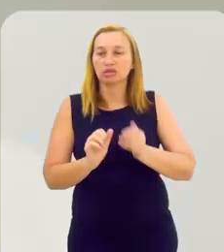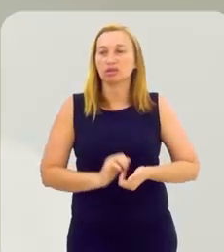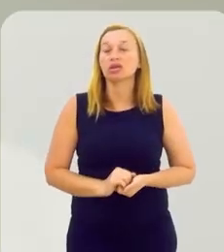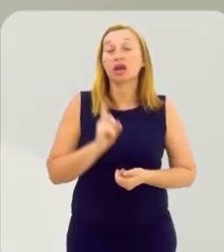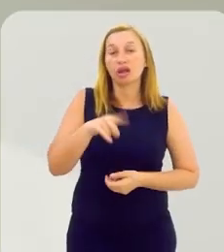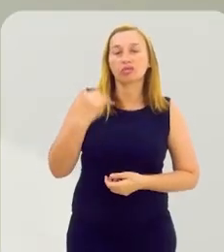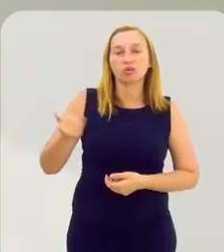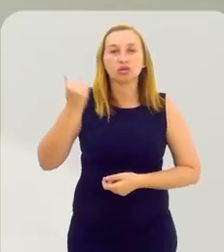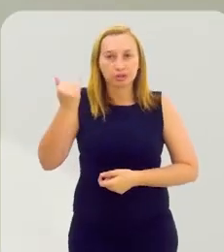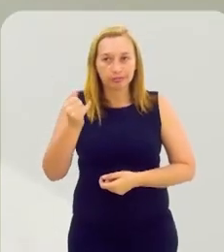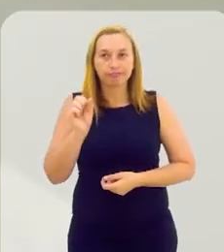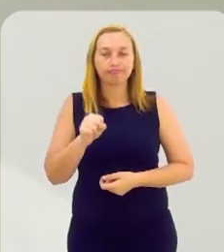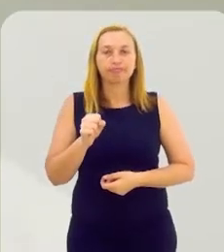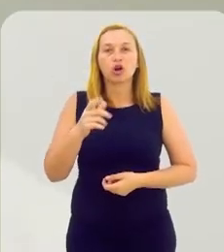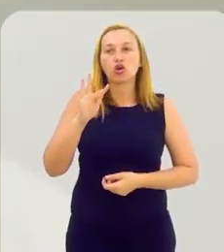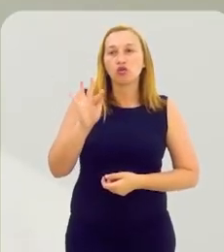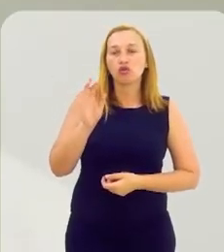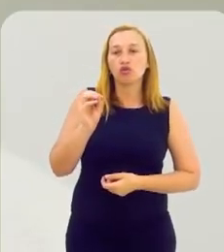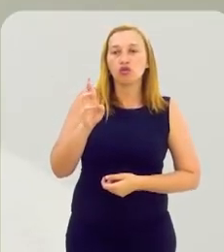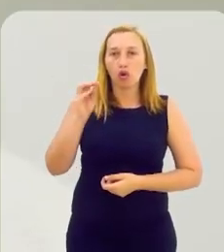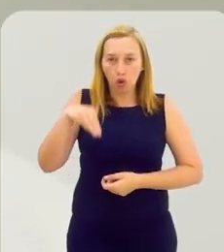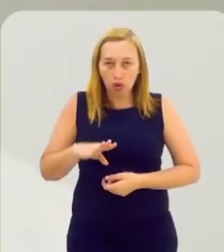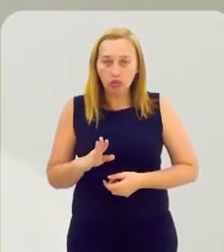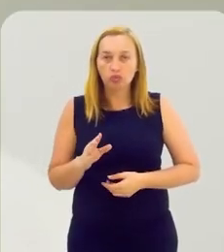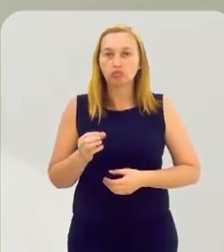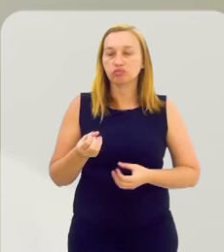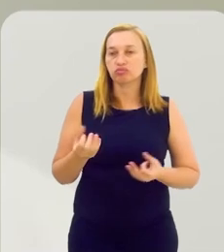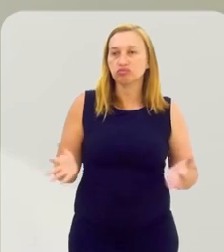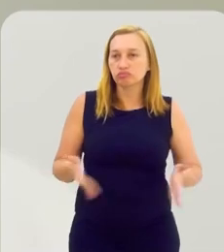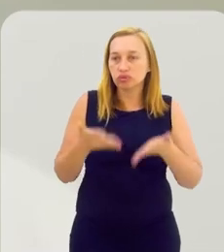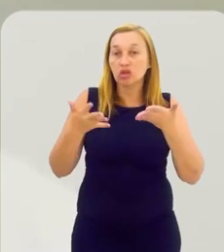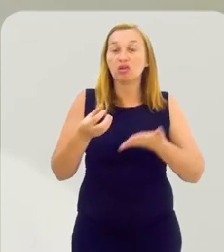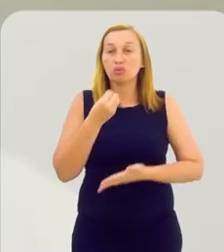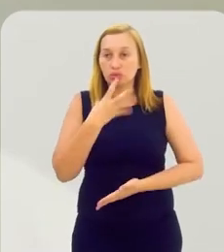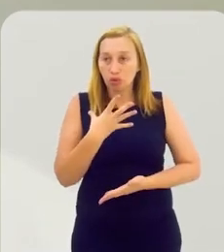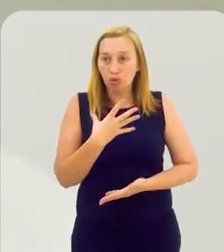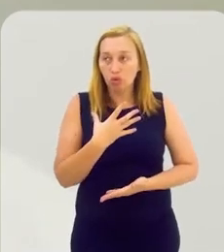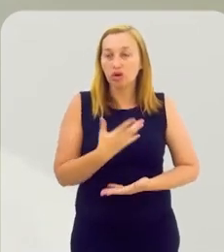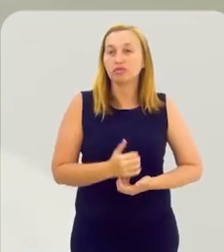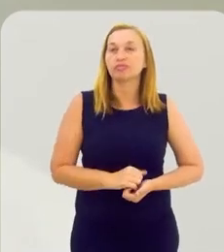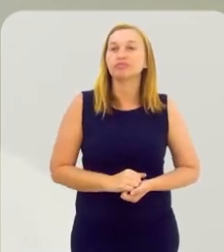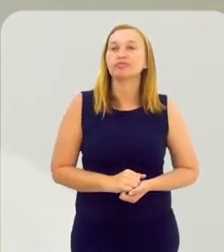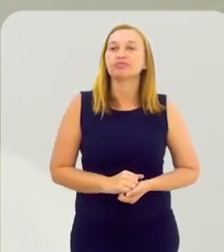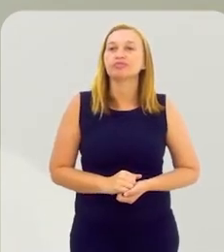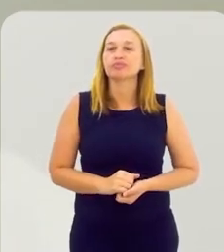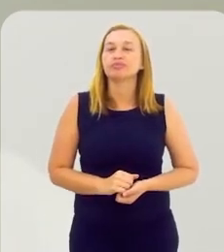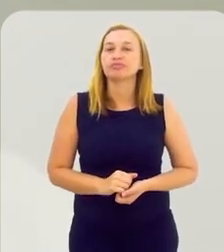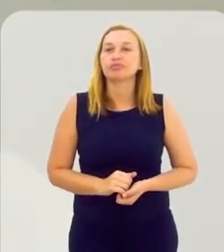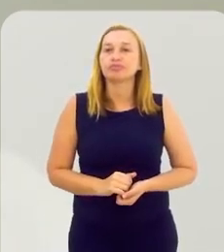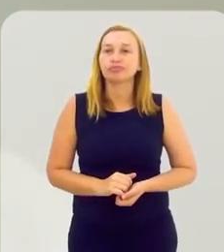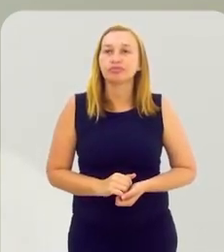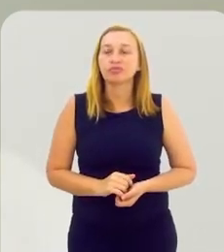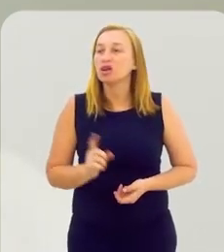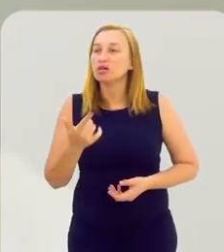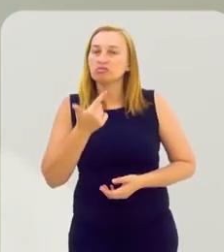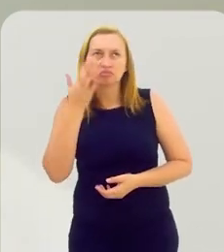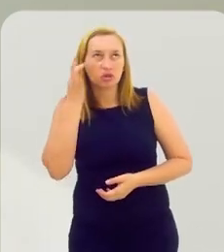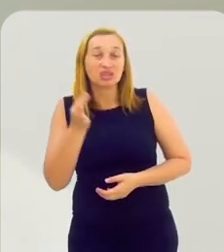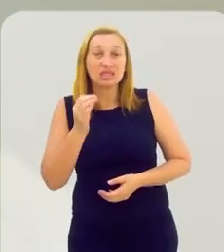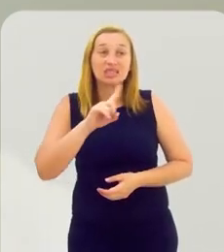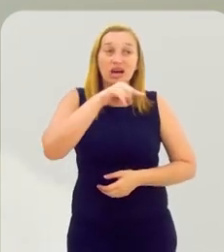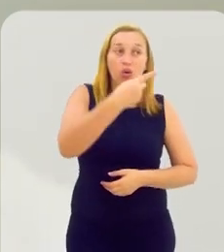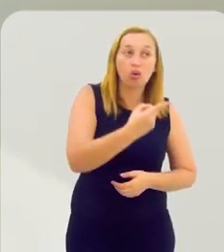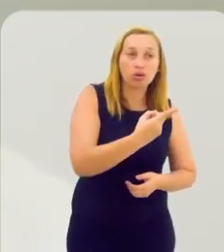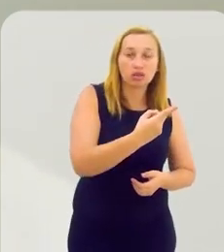muito importante. Na verdade, o Fórum é uma ótima iniciativa. Eu não sei se tem paralelos em outras assembleias legislativas, mas eu acho que